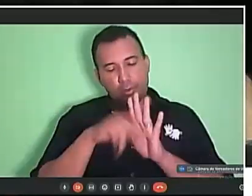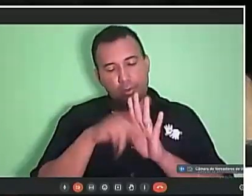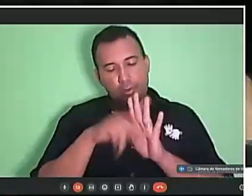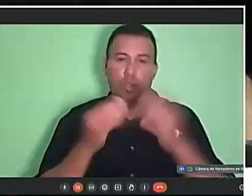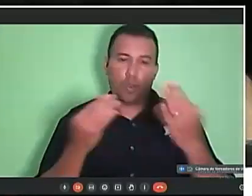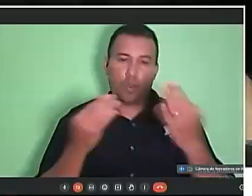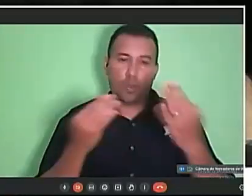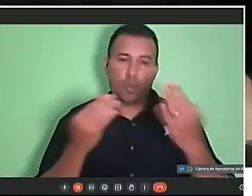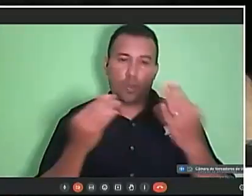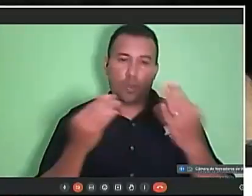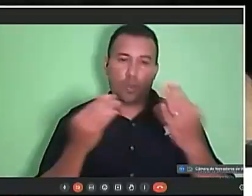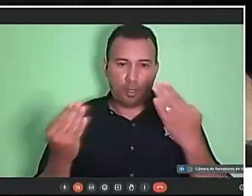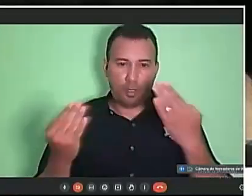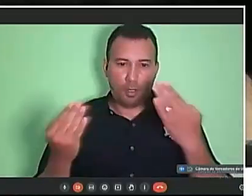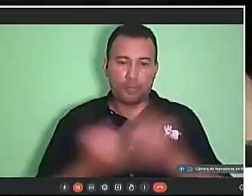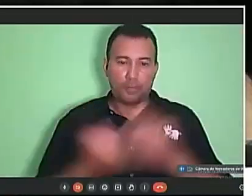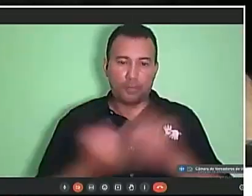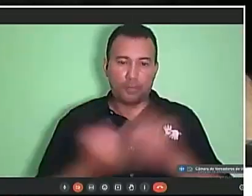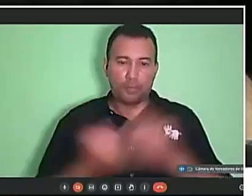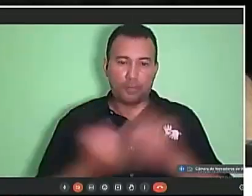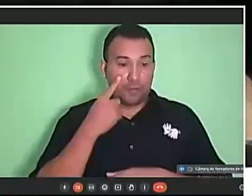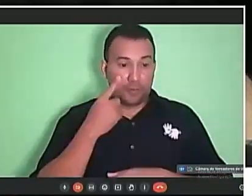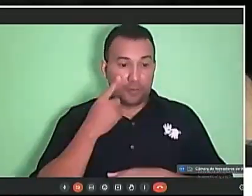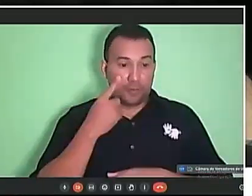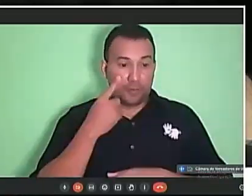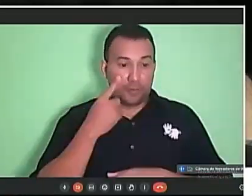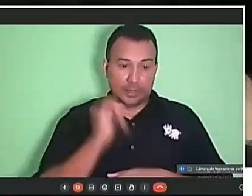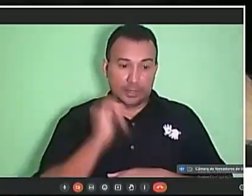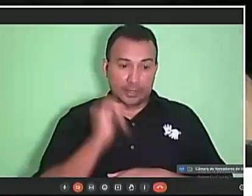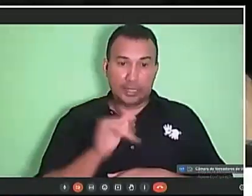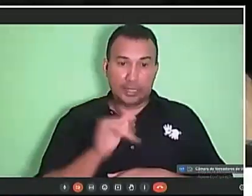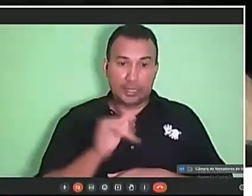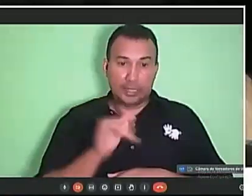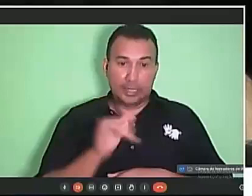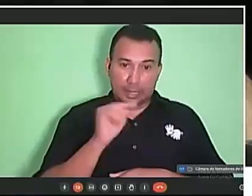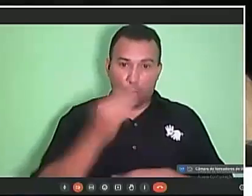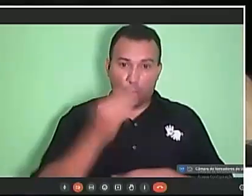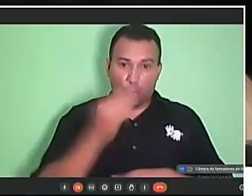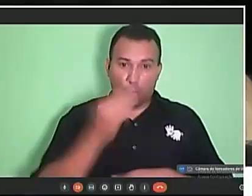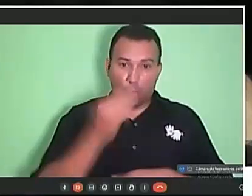se, né, a execução do Exército seria mais barata.